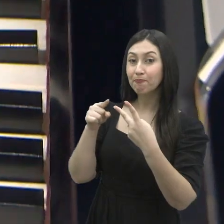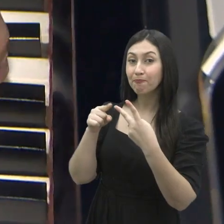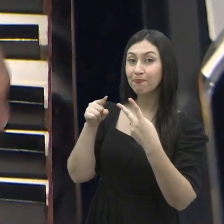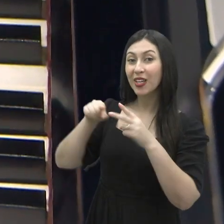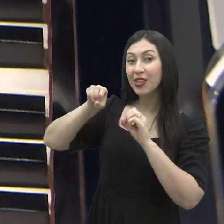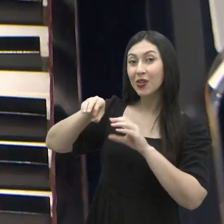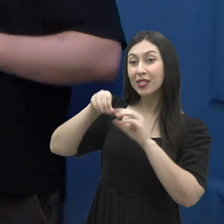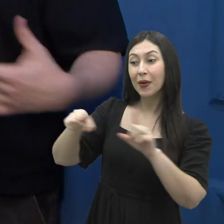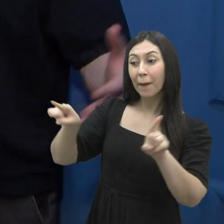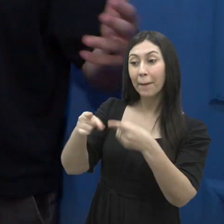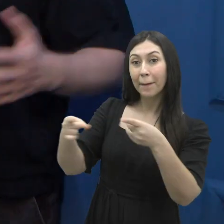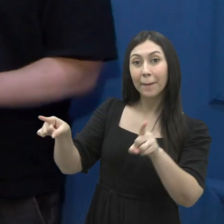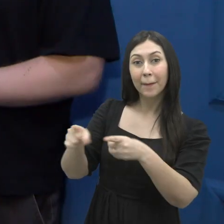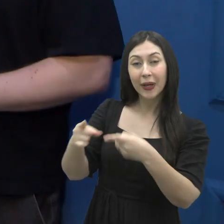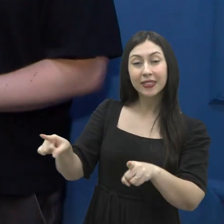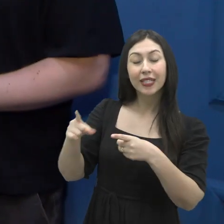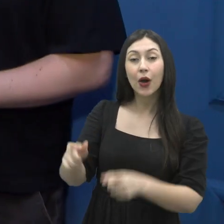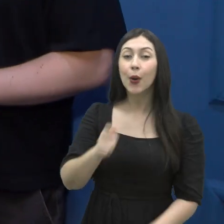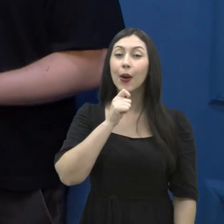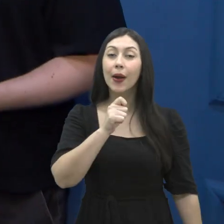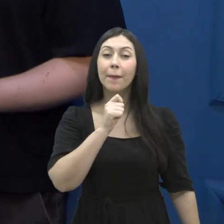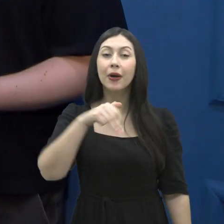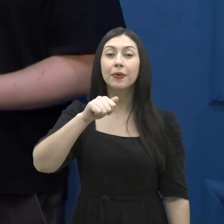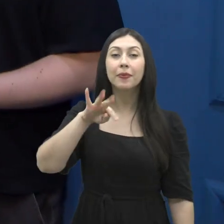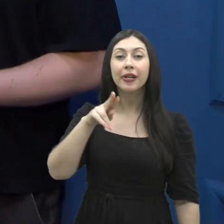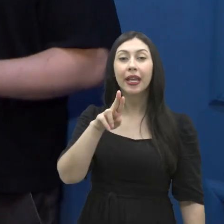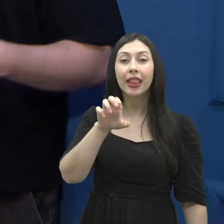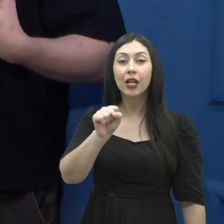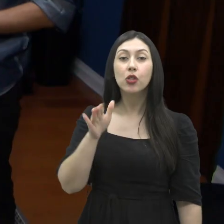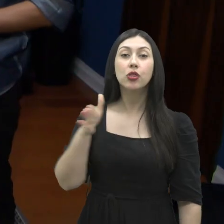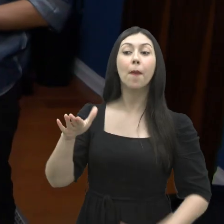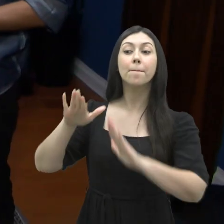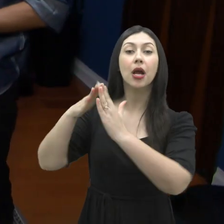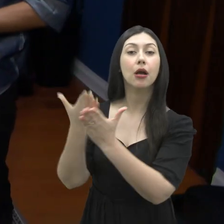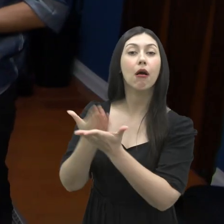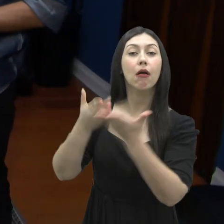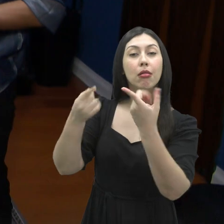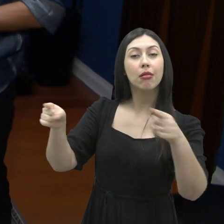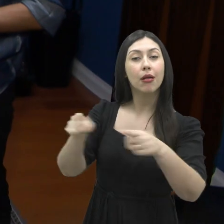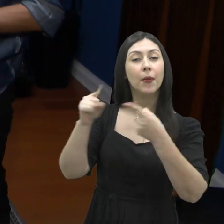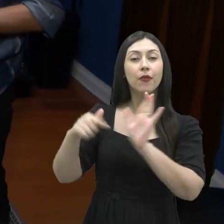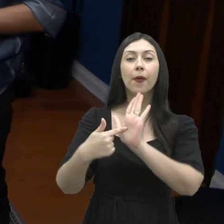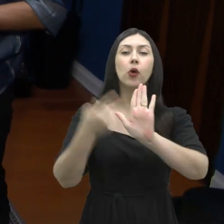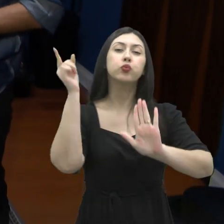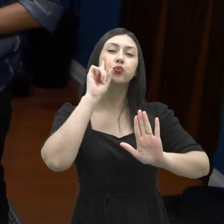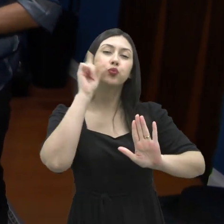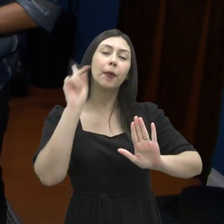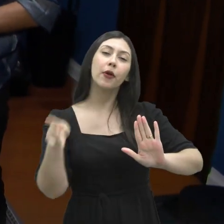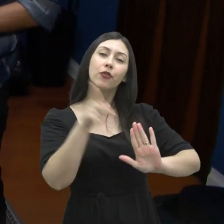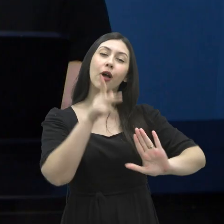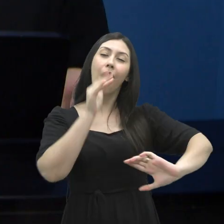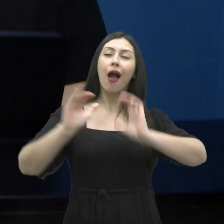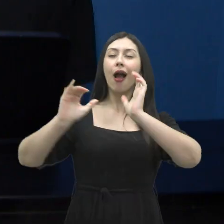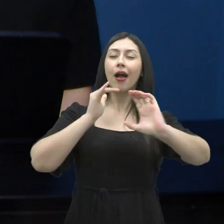a de educação musical. O repórter Matheus Andrade foi até uma escola de música e vai mostrar pra gente a rotina de um professor de